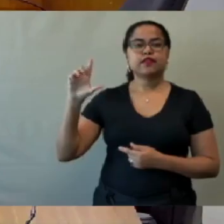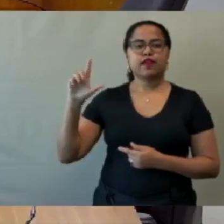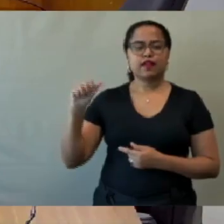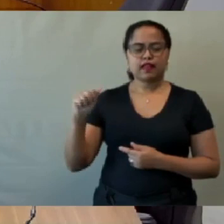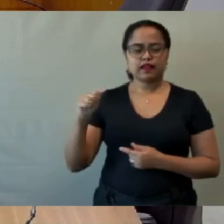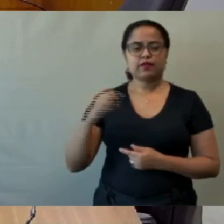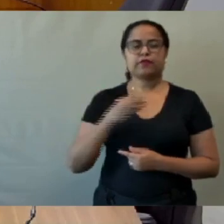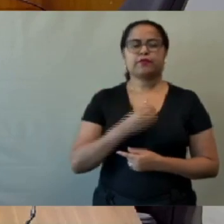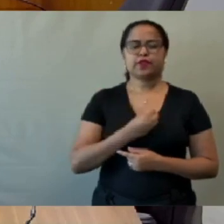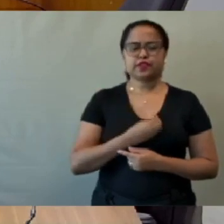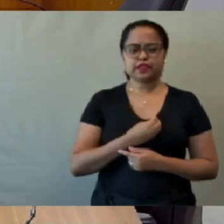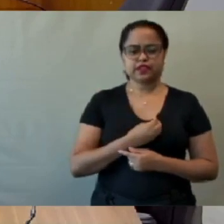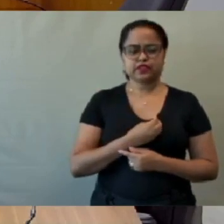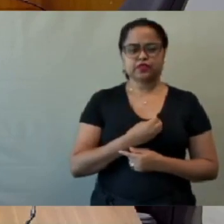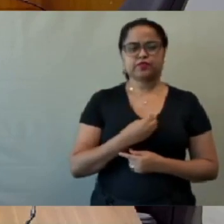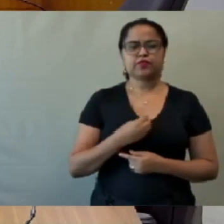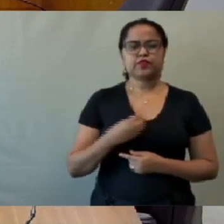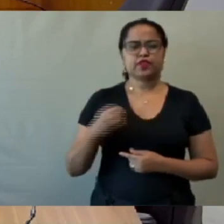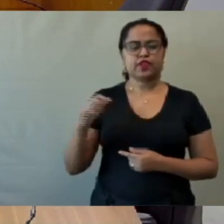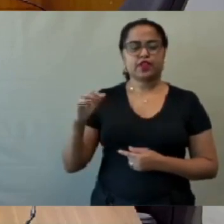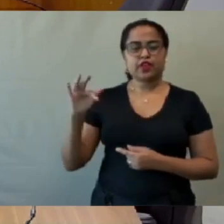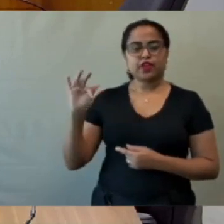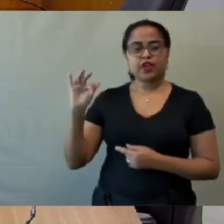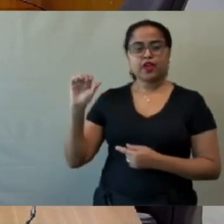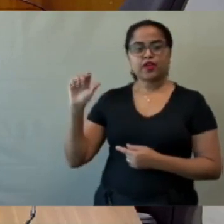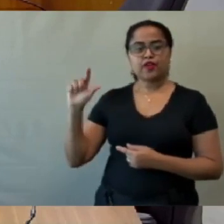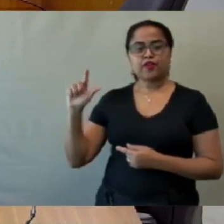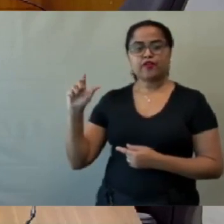Presente. Vereadora Flávia Borja.